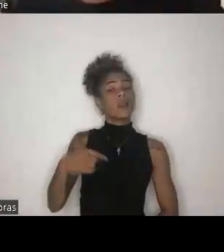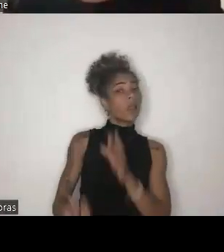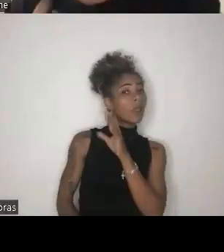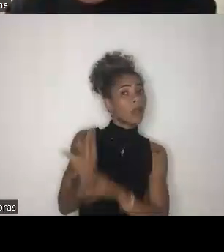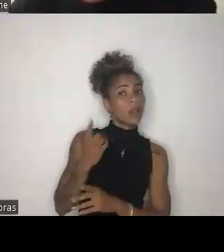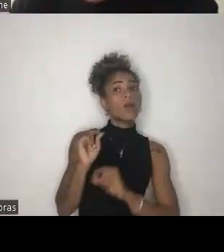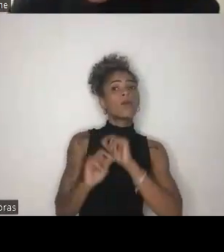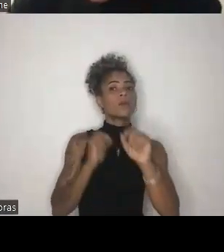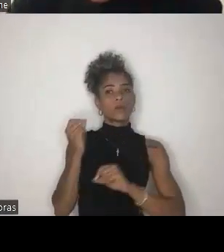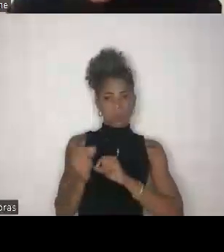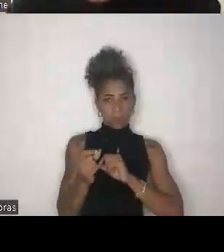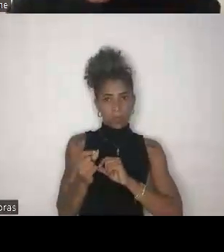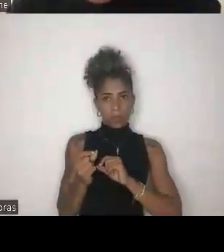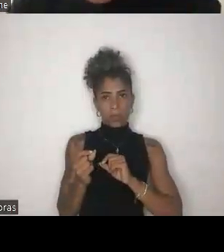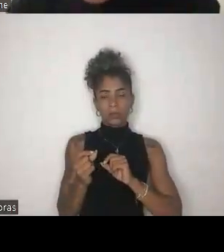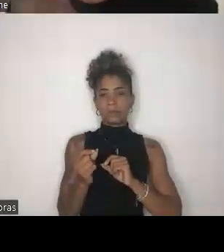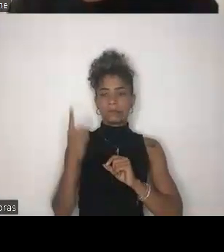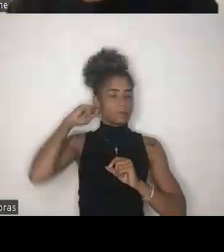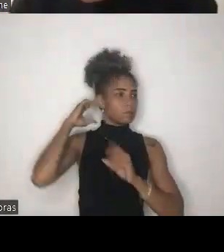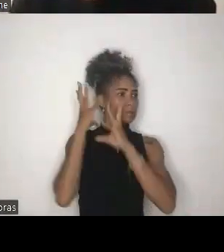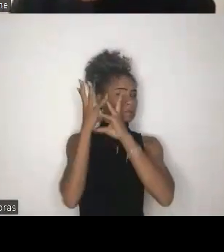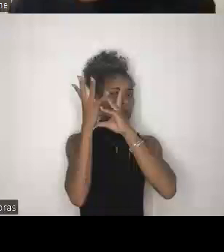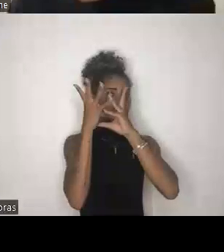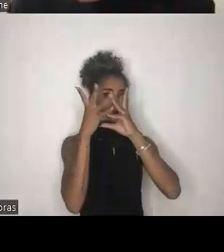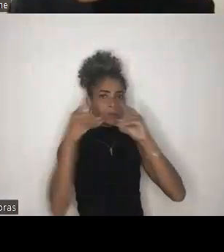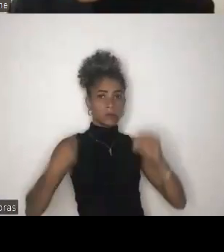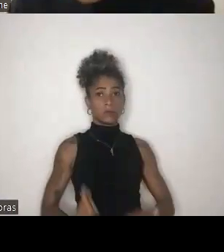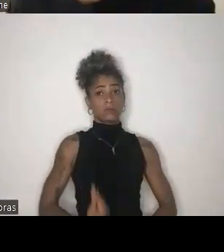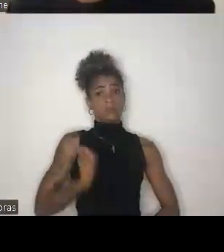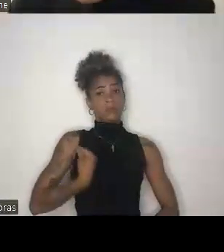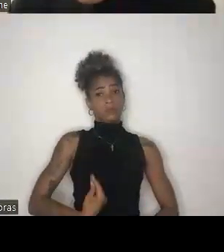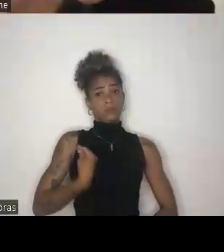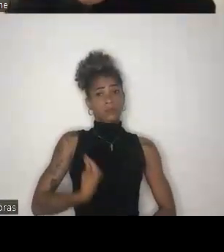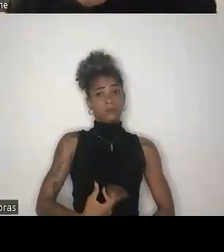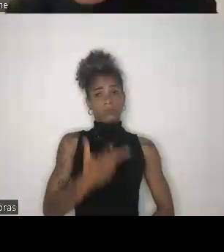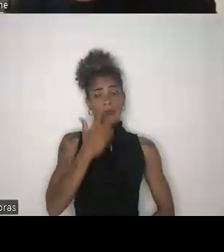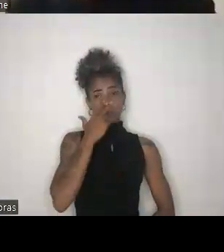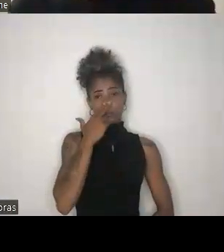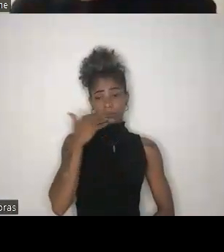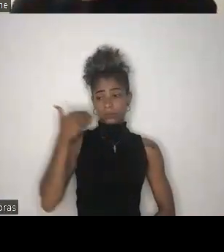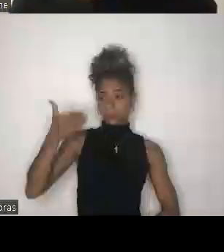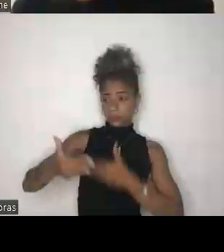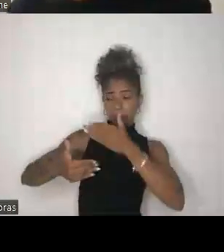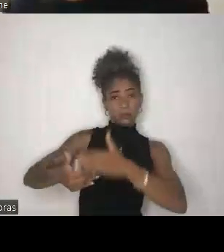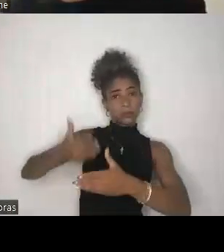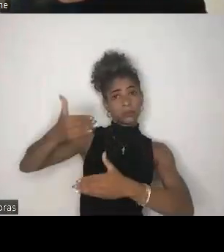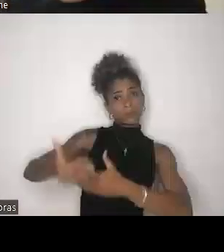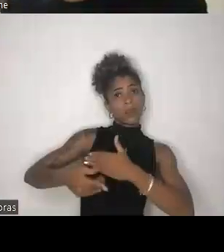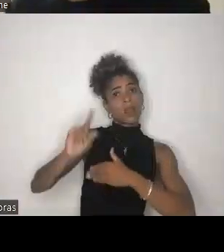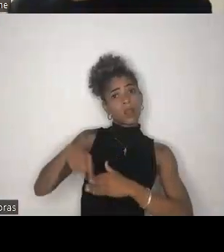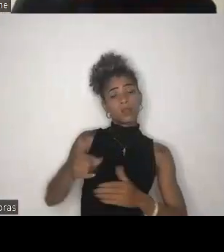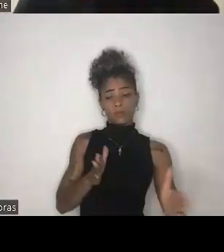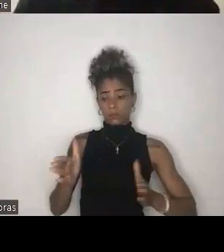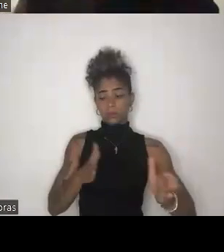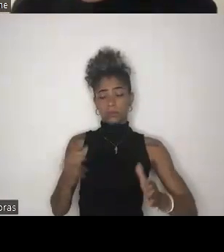arquétipo de superação e que a gente vive por incrível que pareça até numa jornada de um evento até numa jornada de uma festa